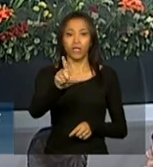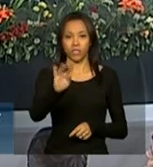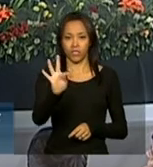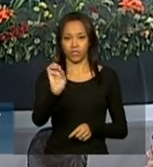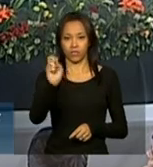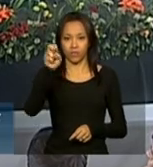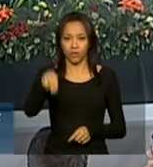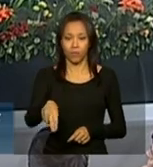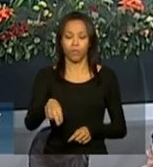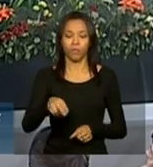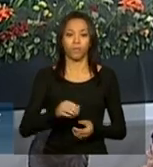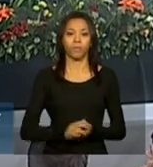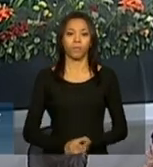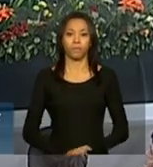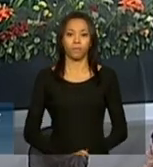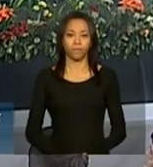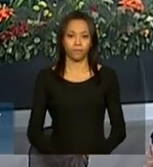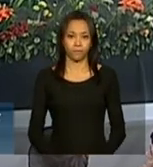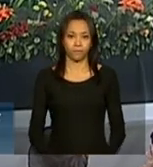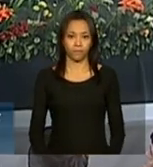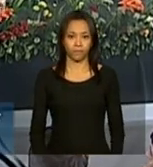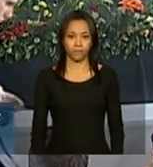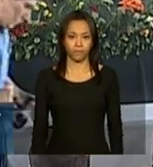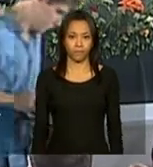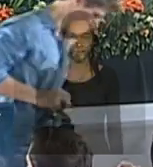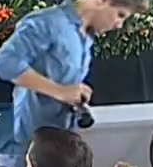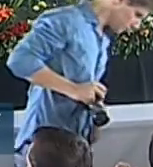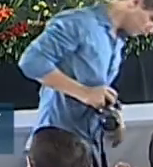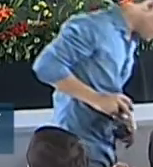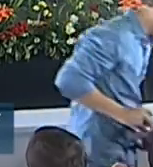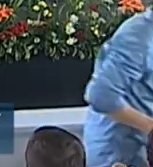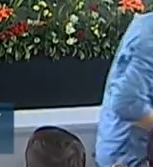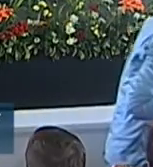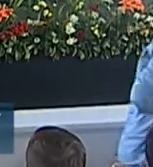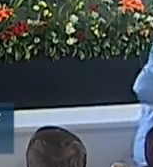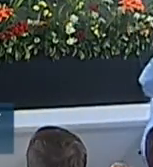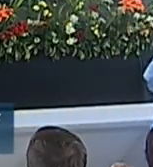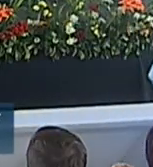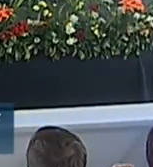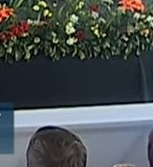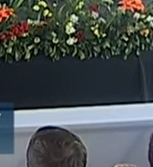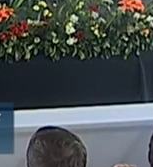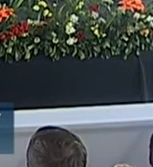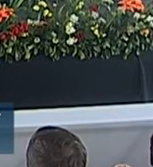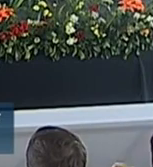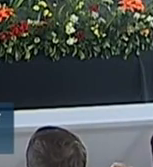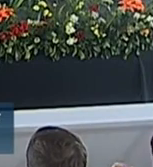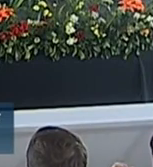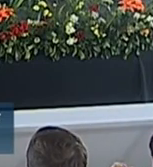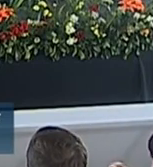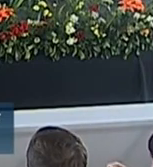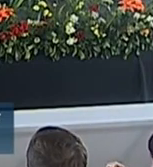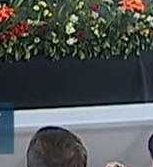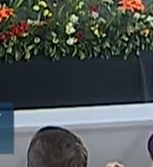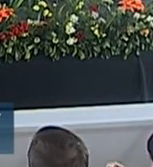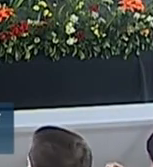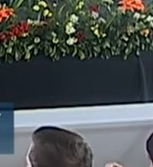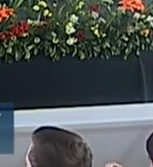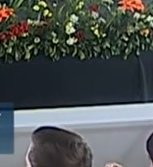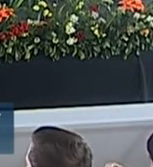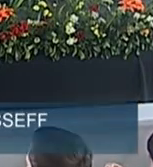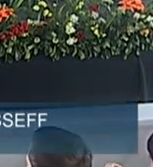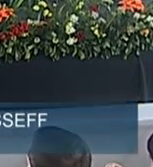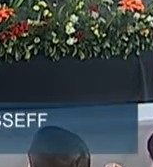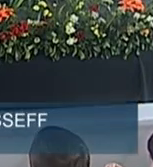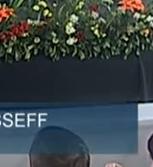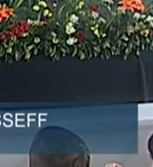Fagundes. Cumprimentar os deputados e deputadas estaduais,